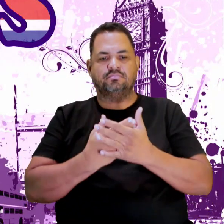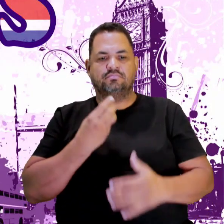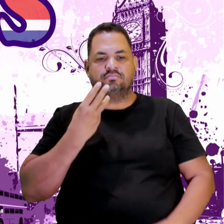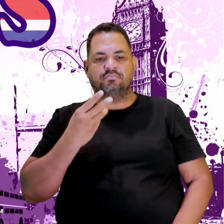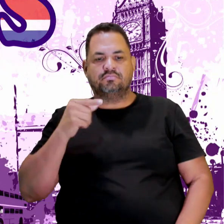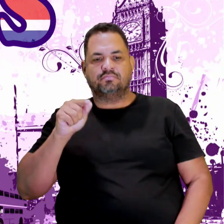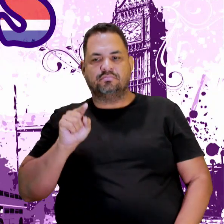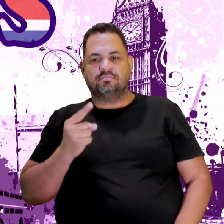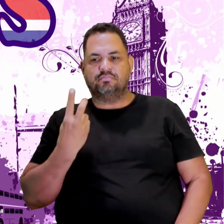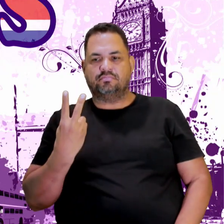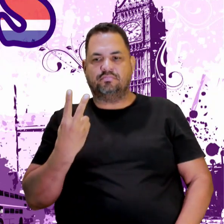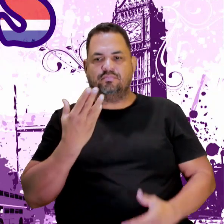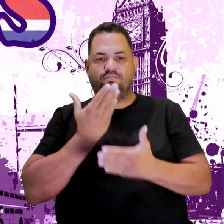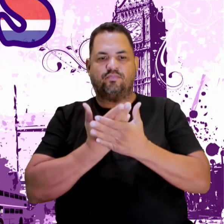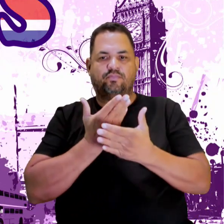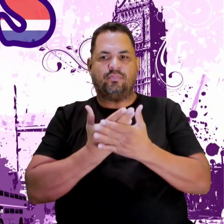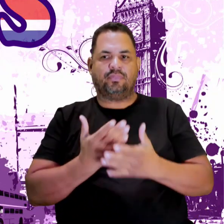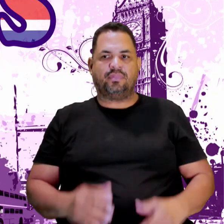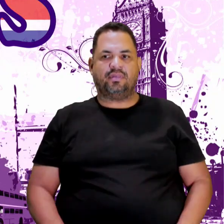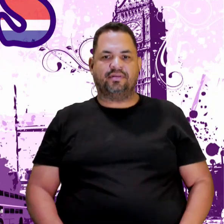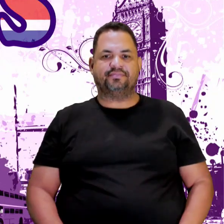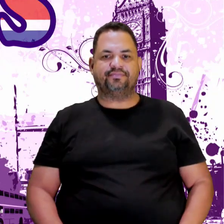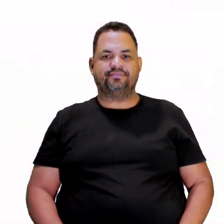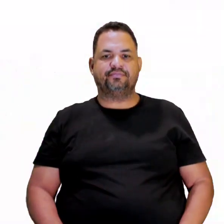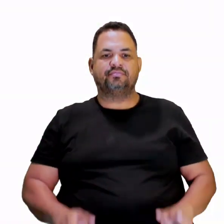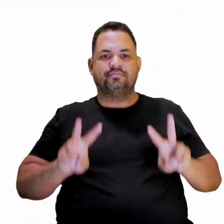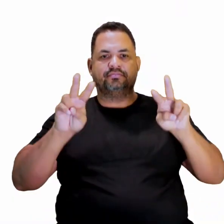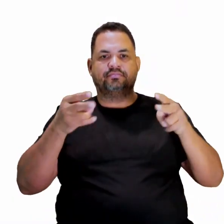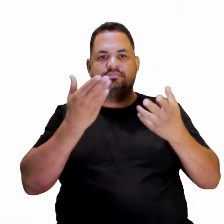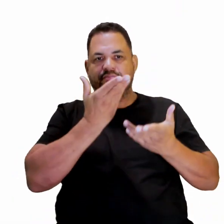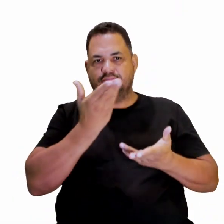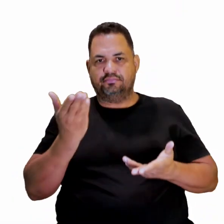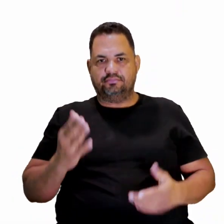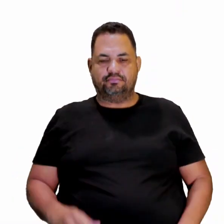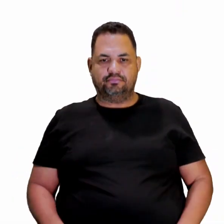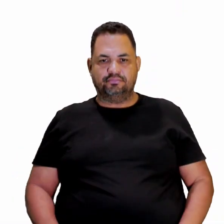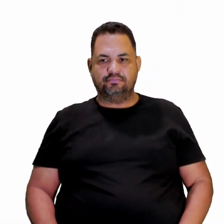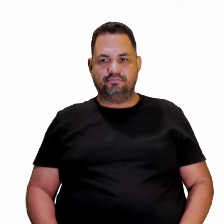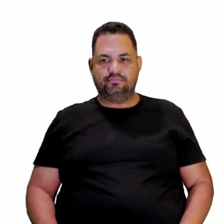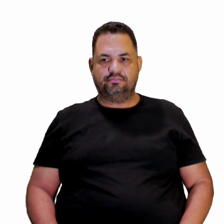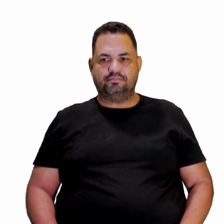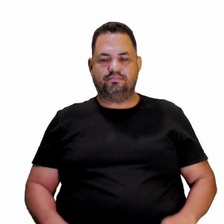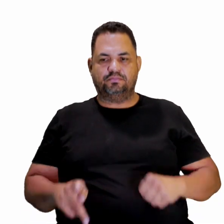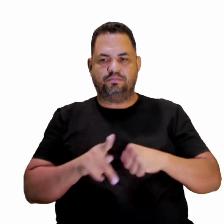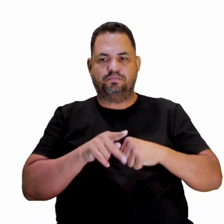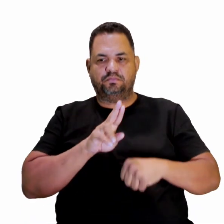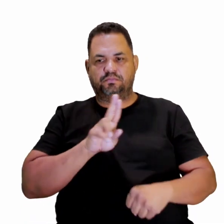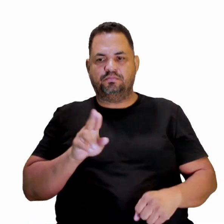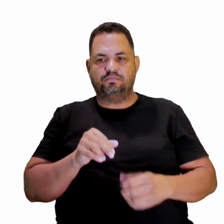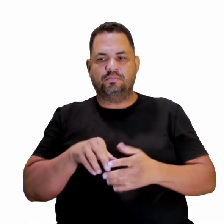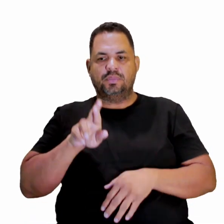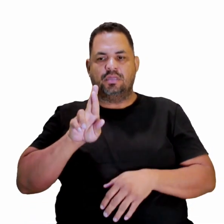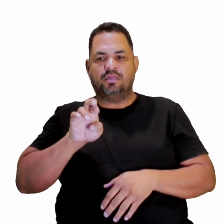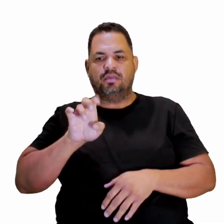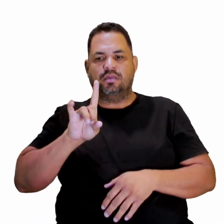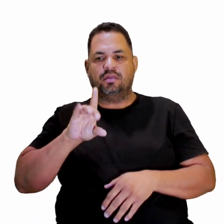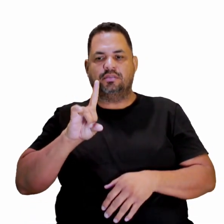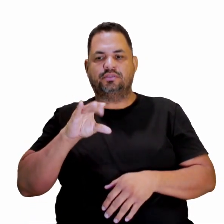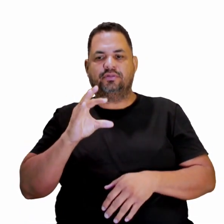37.2 e a gente viu a aula onde o título tinha aí um pronome relativo.